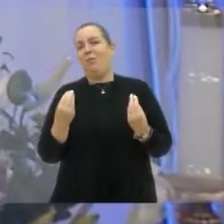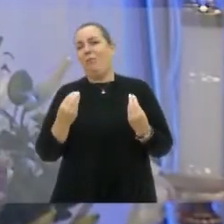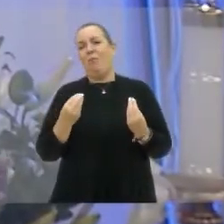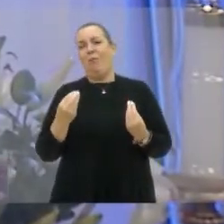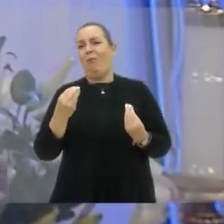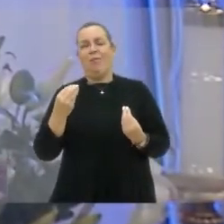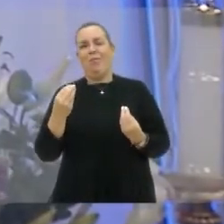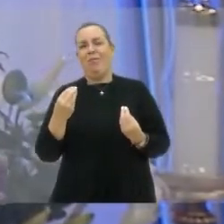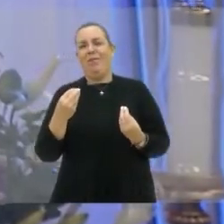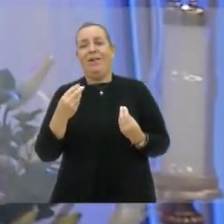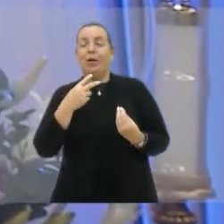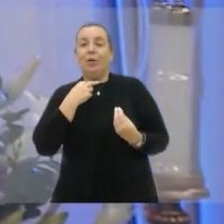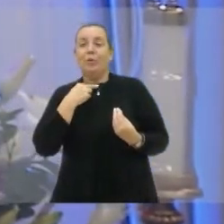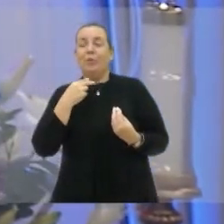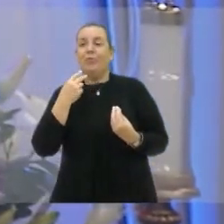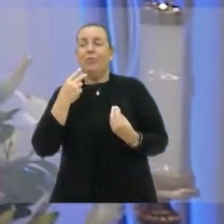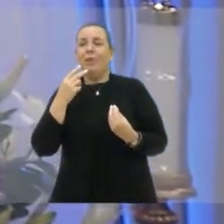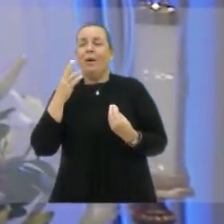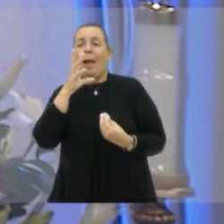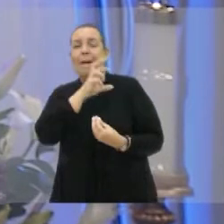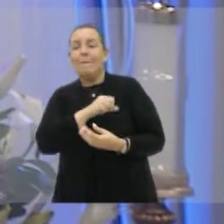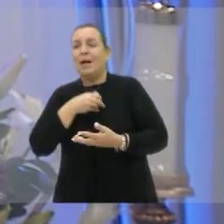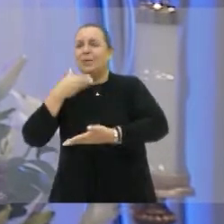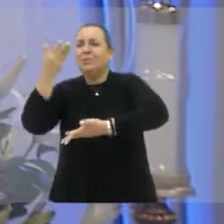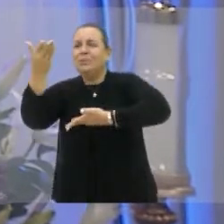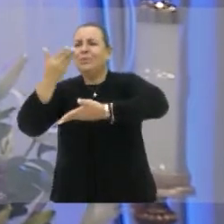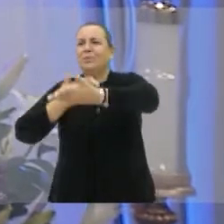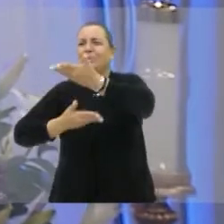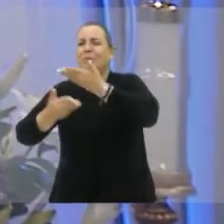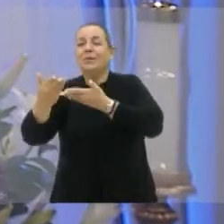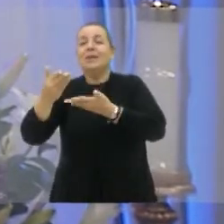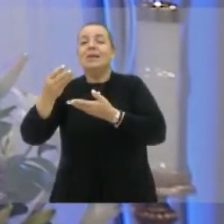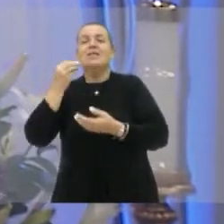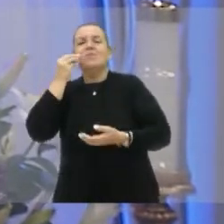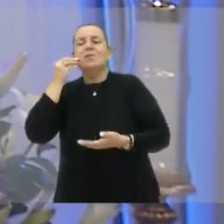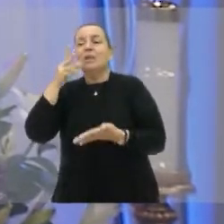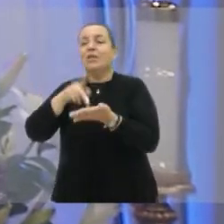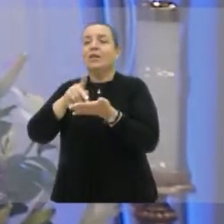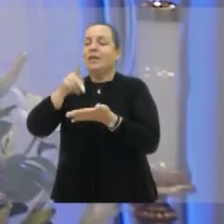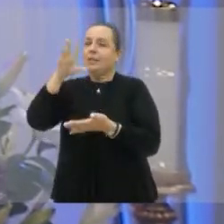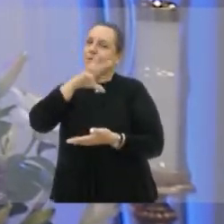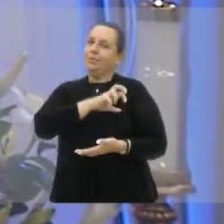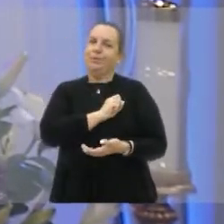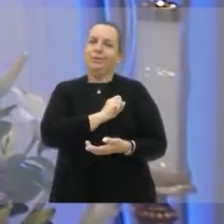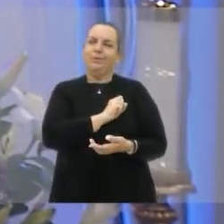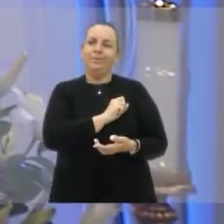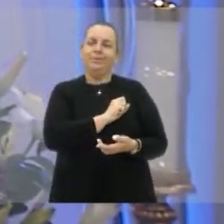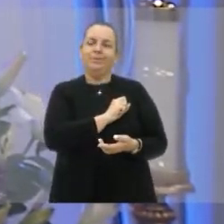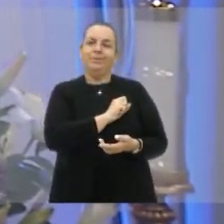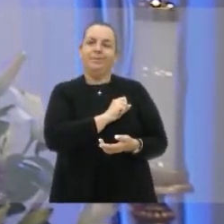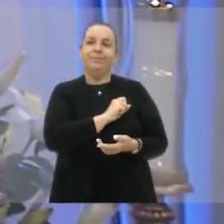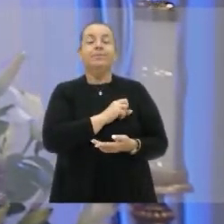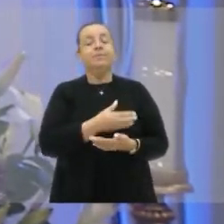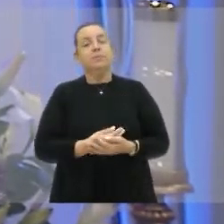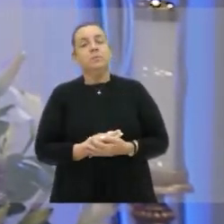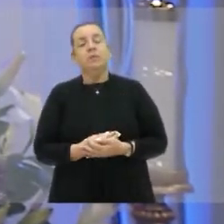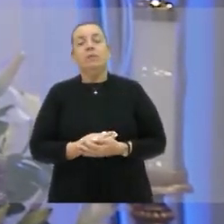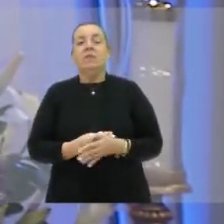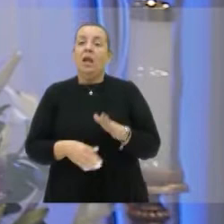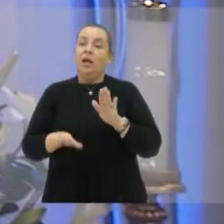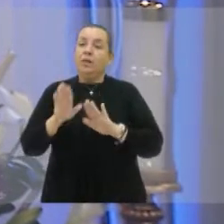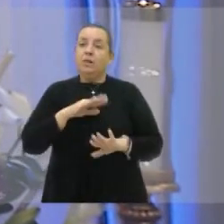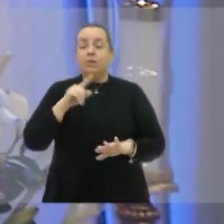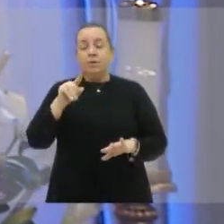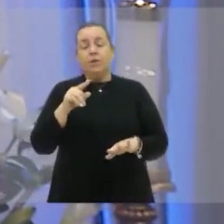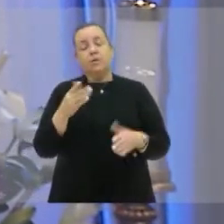não experimentar verdadeiramente esse amor? Talvez você agora, acompanhando